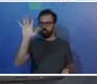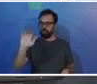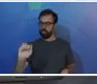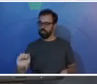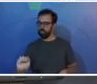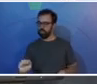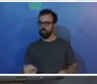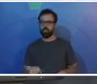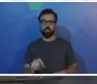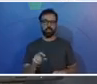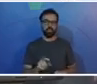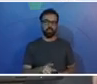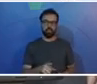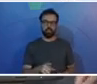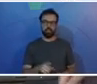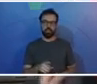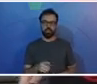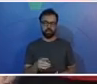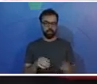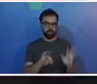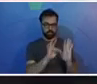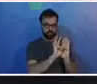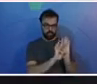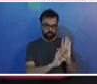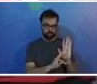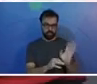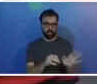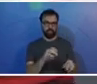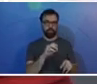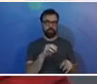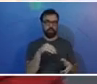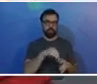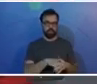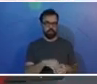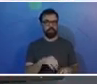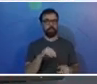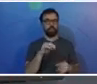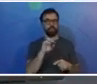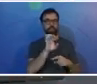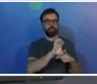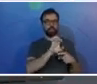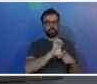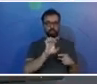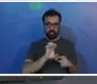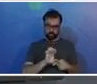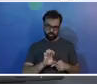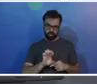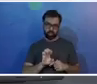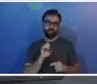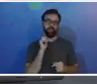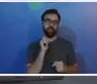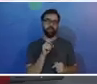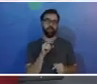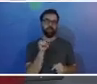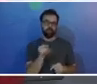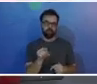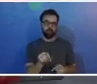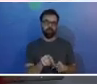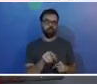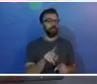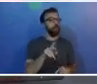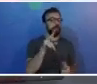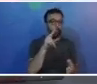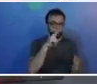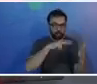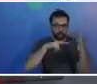e escreva a sua sigla. Lembra os estados que nós falamos, que nós lemos do texto? Cada estado que está lá, vocês vão